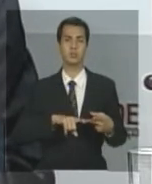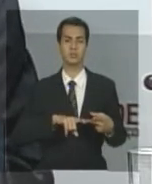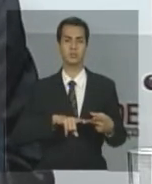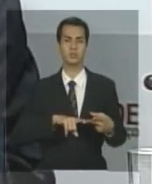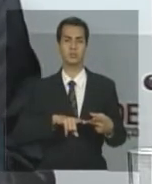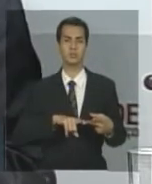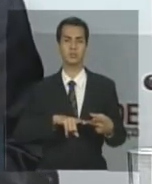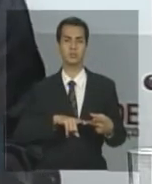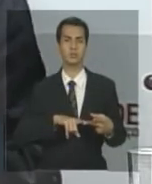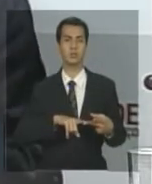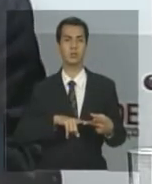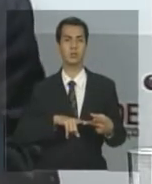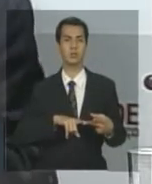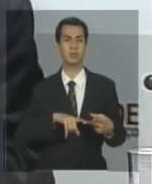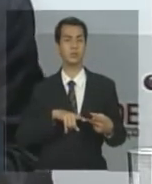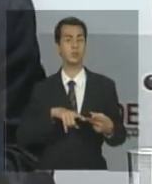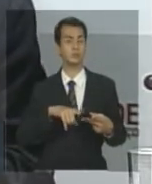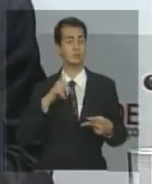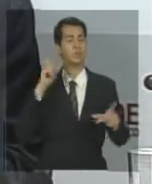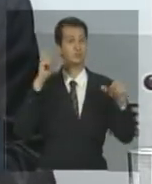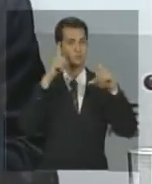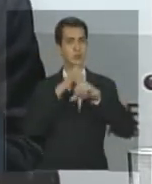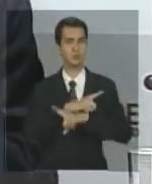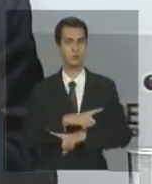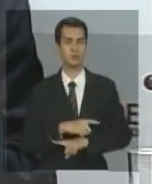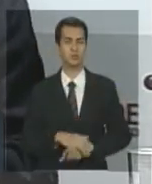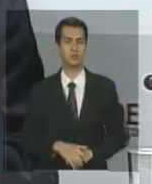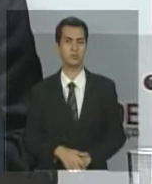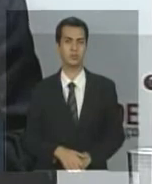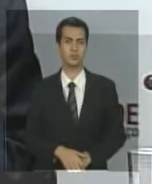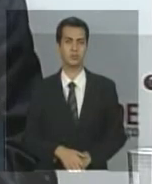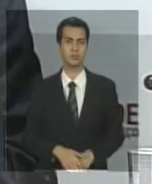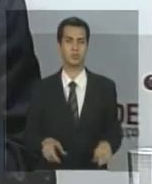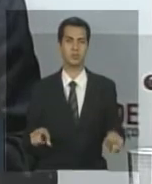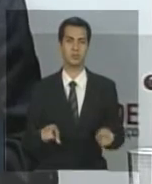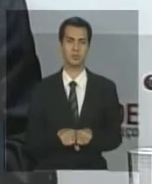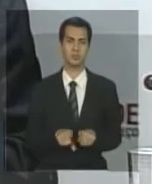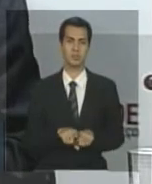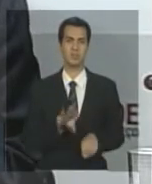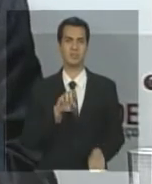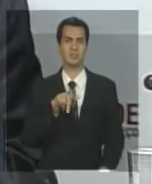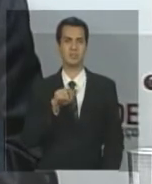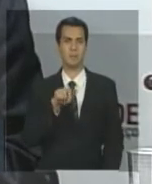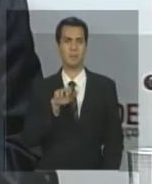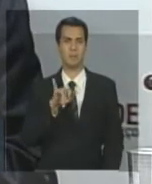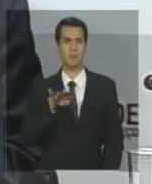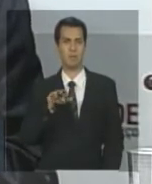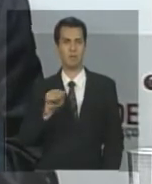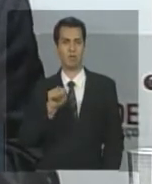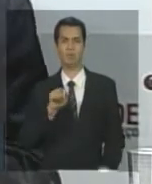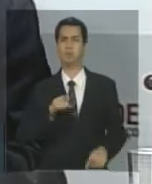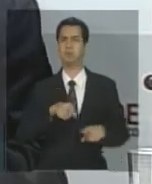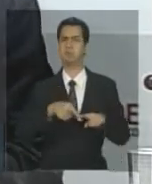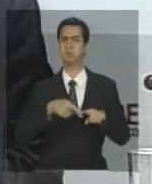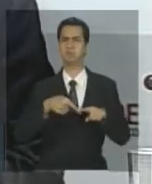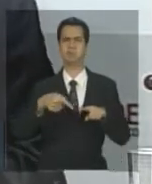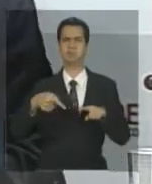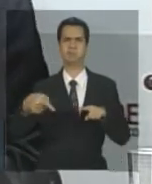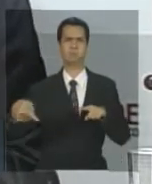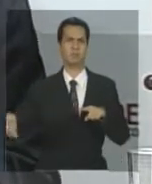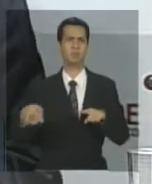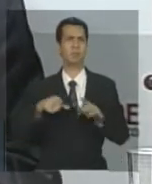desse paciente. É muito difícil, né? O tempo de isquemia, no caso do coração, é muito menor do